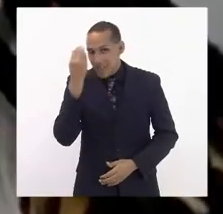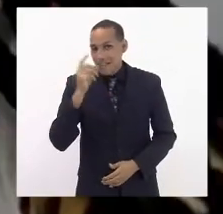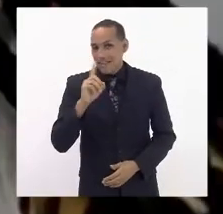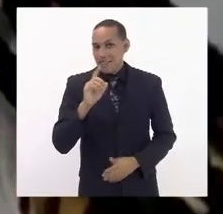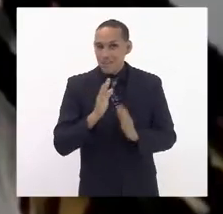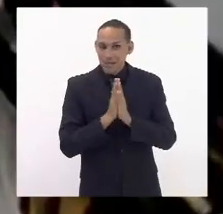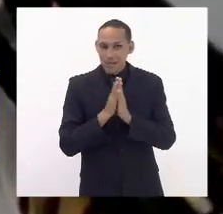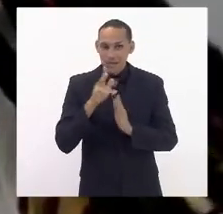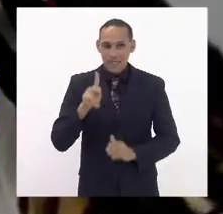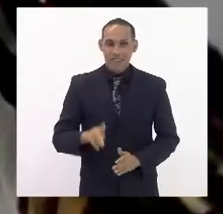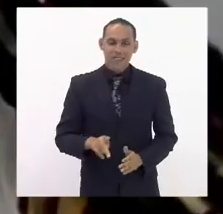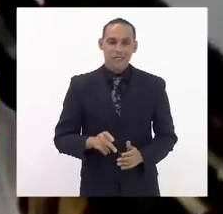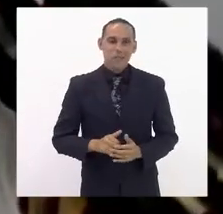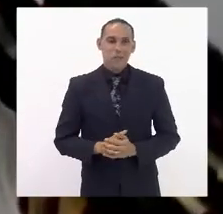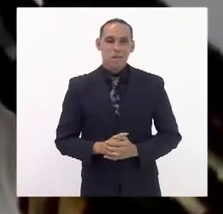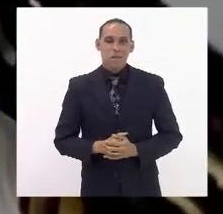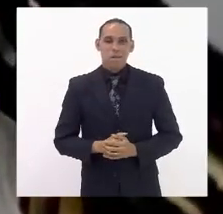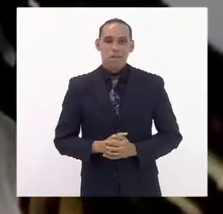não.